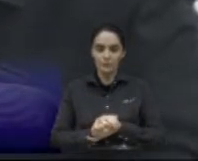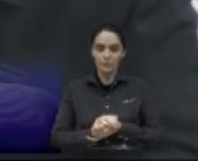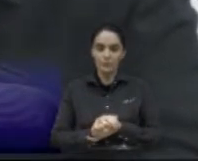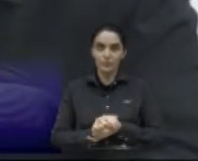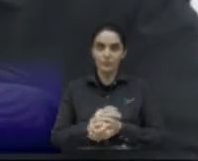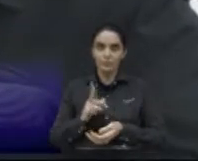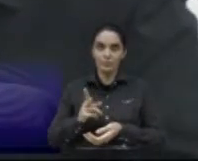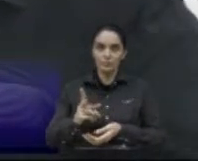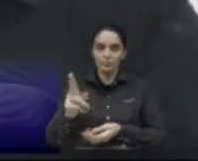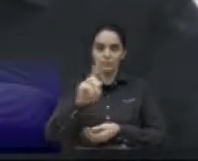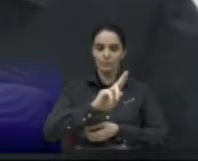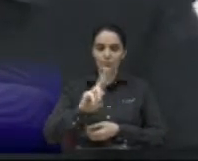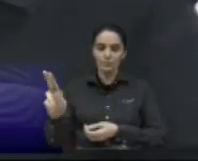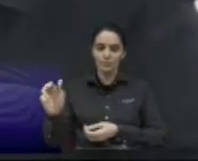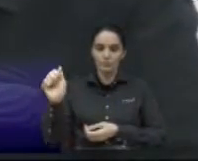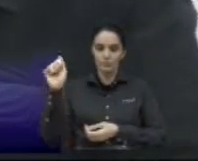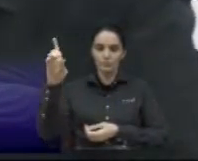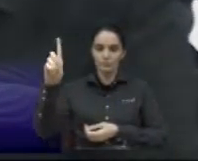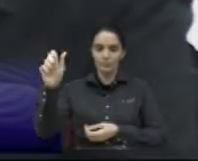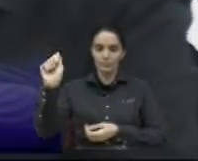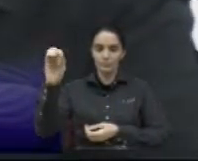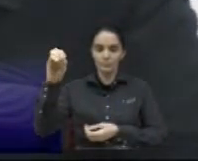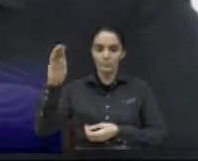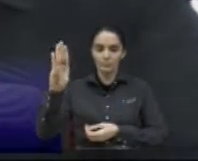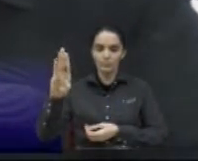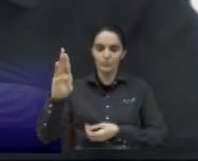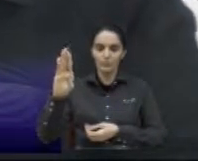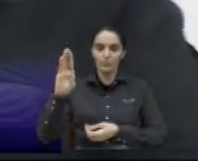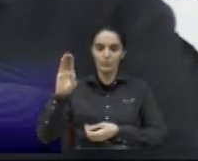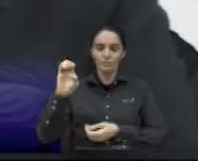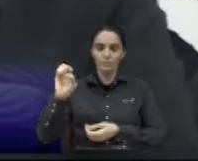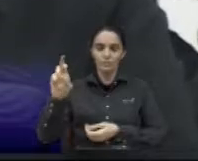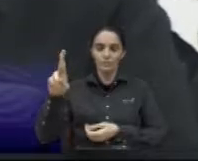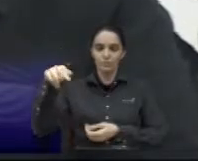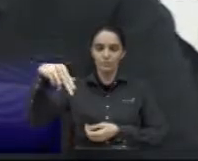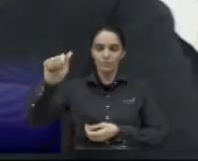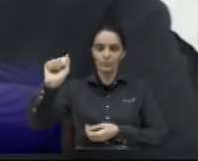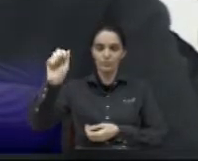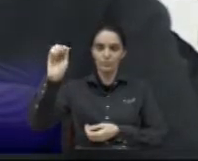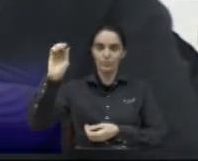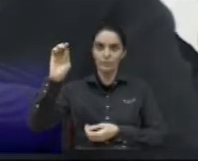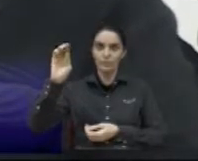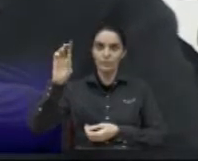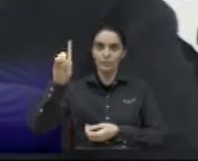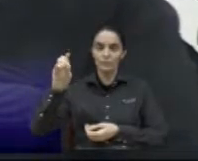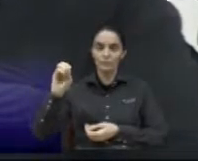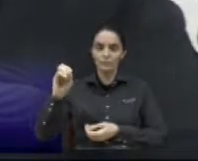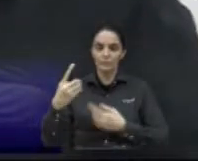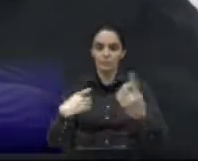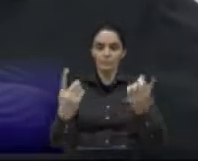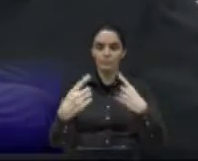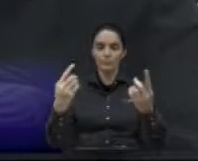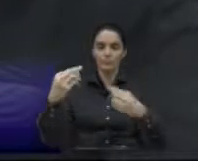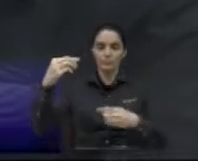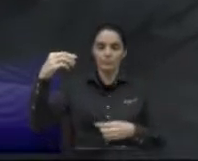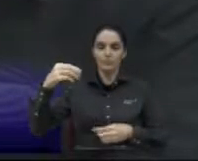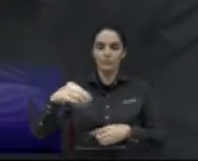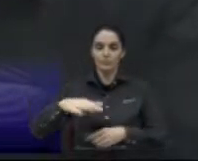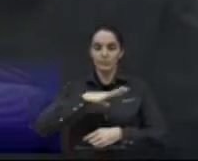perpetuar o nome do senhor Adão Bernardo na rodovia municipal LIN 125, lá no bairro do